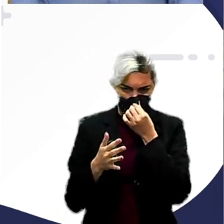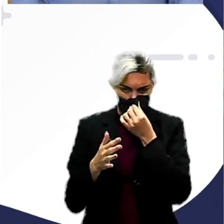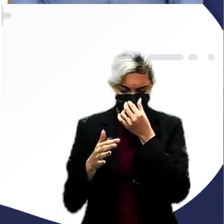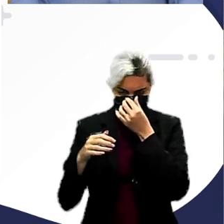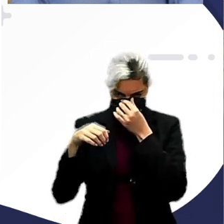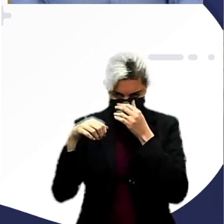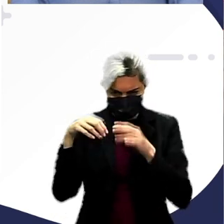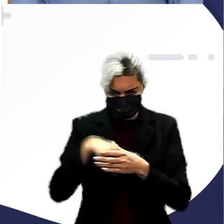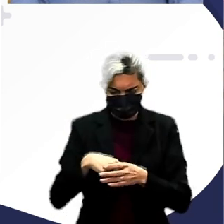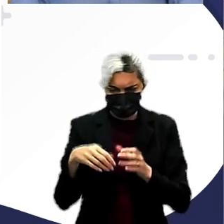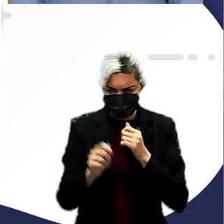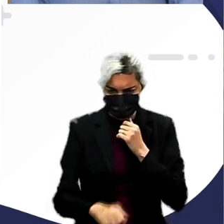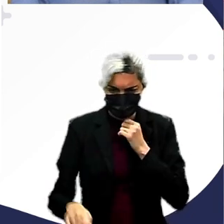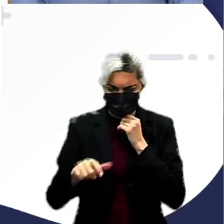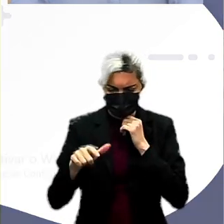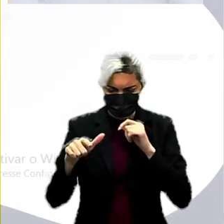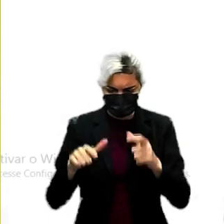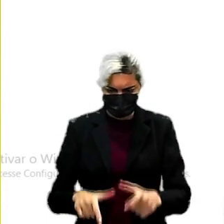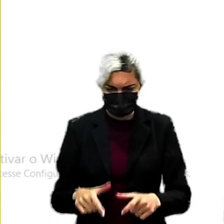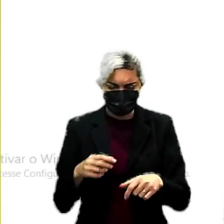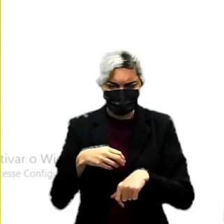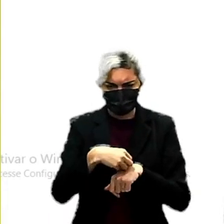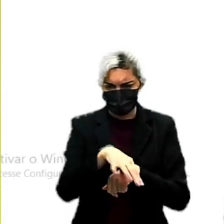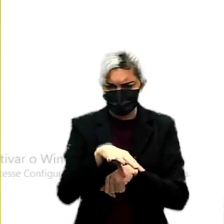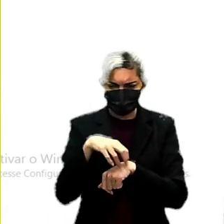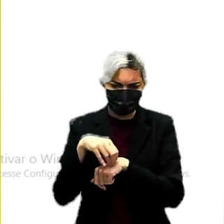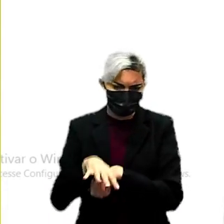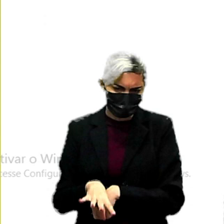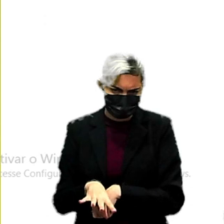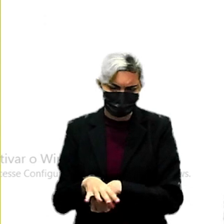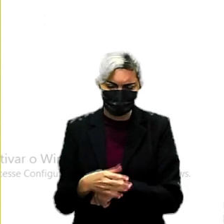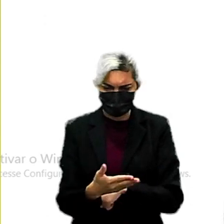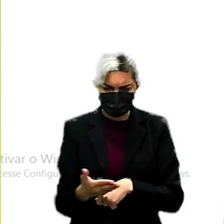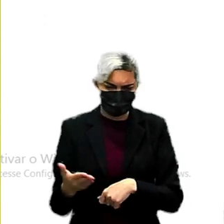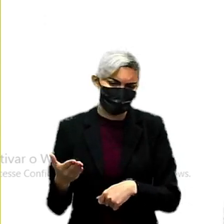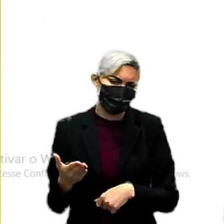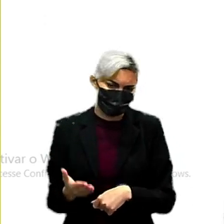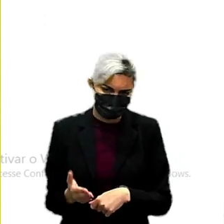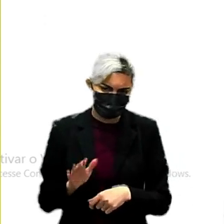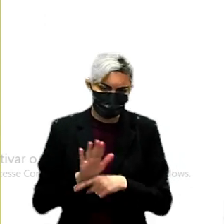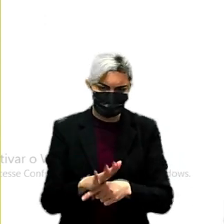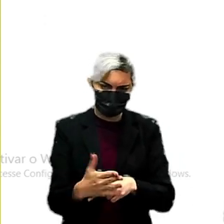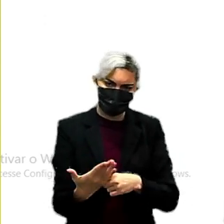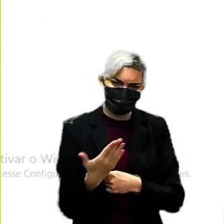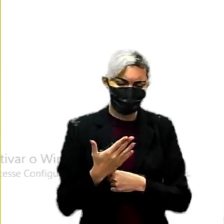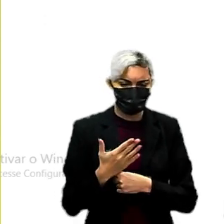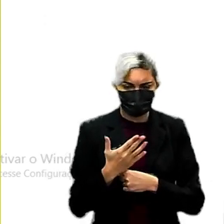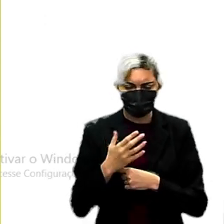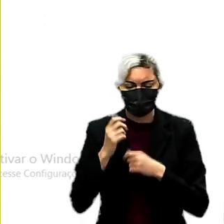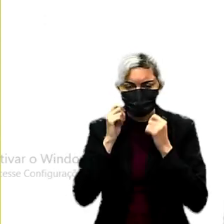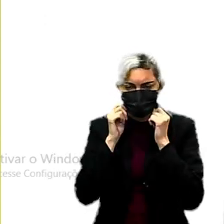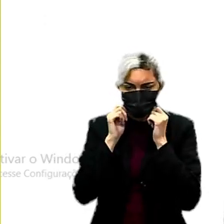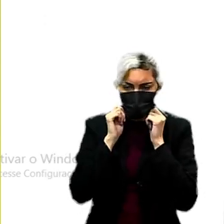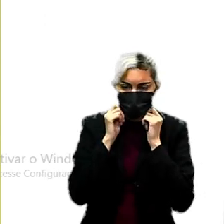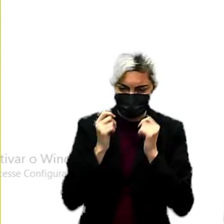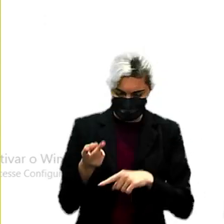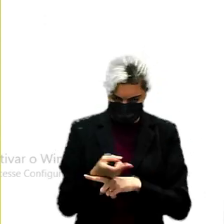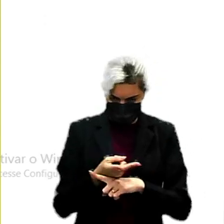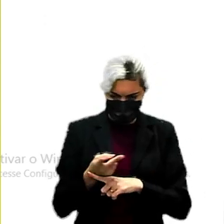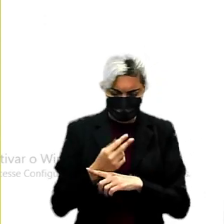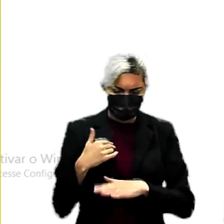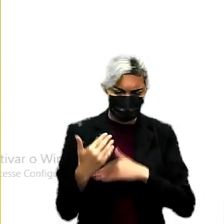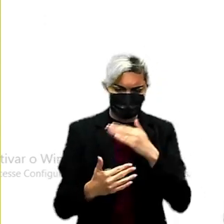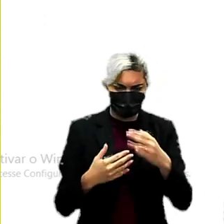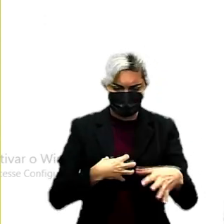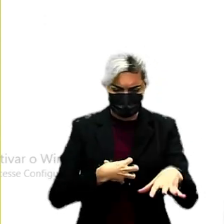da organização um ambiente receptivo aos seus colaboradores, né? Procura desenvolver mais